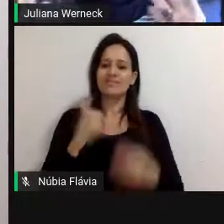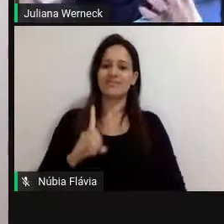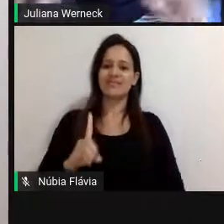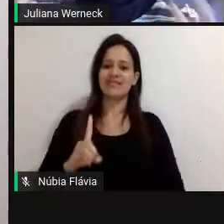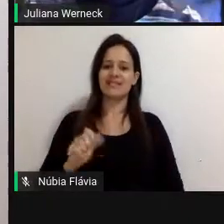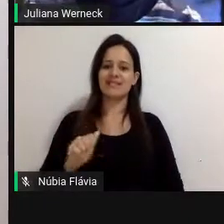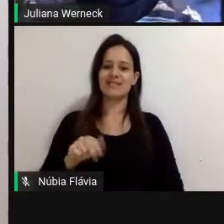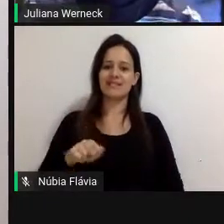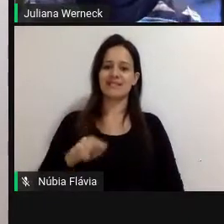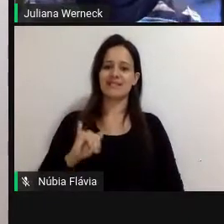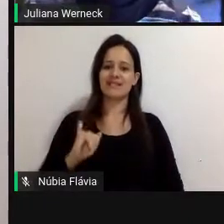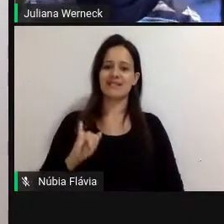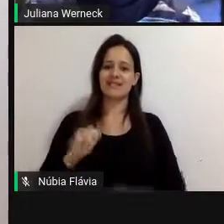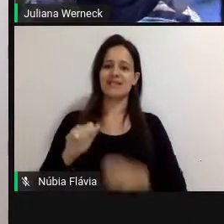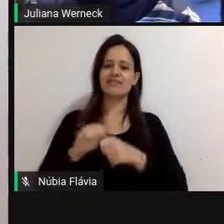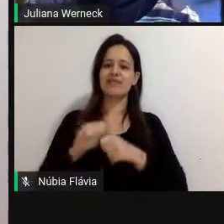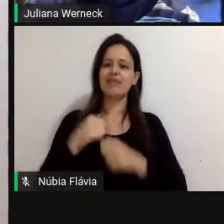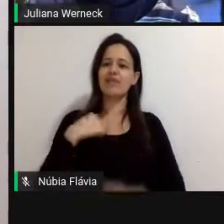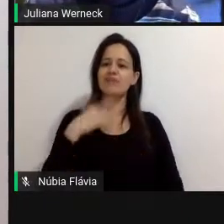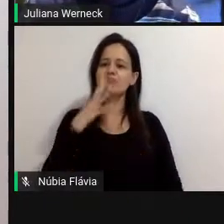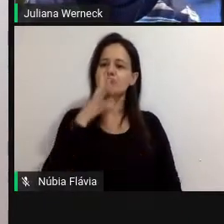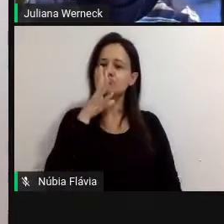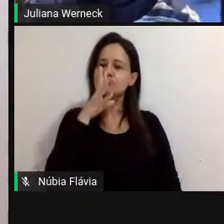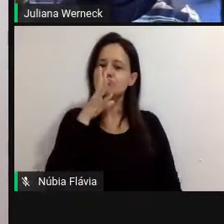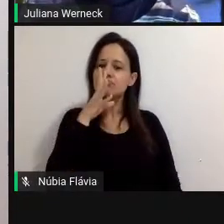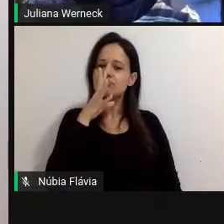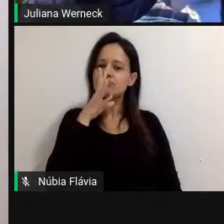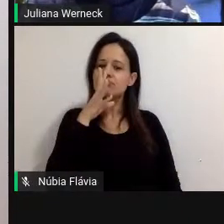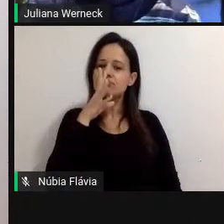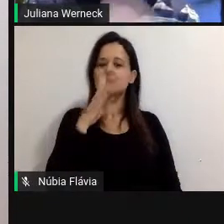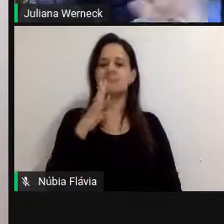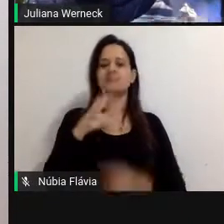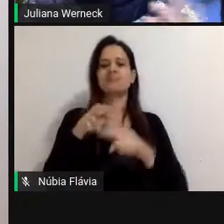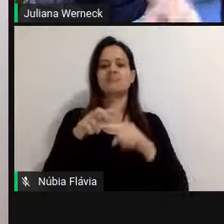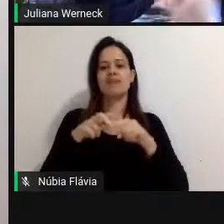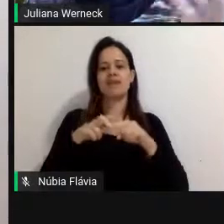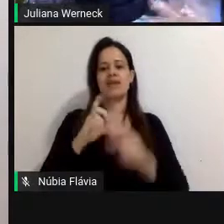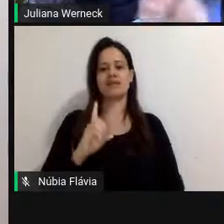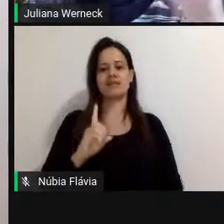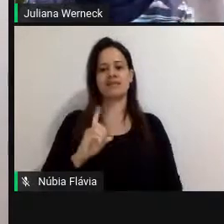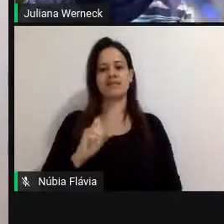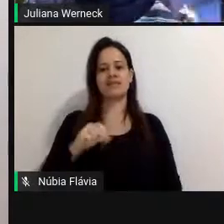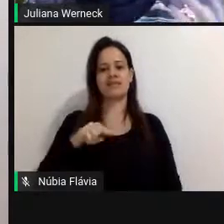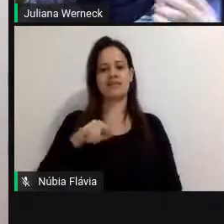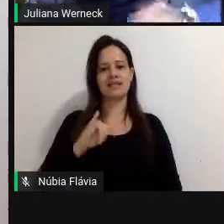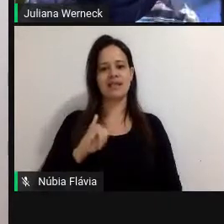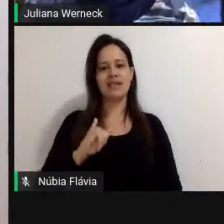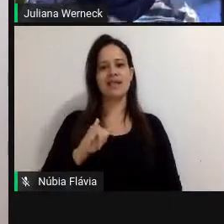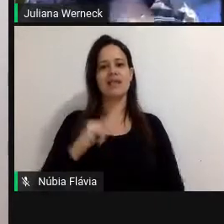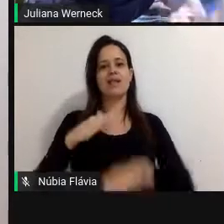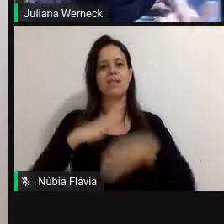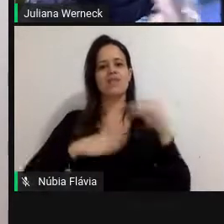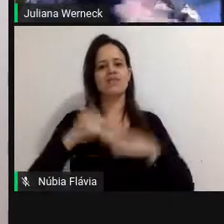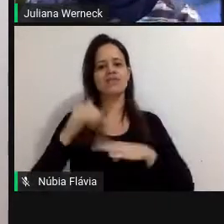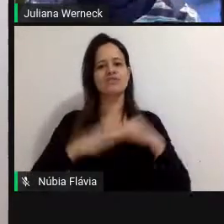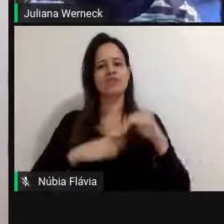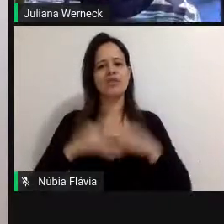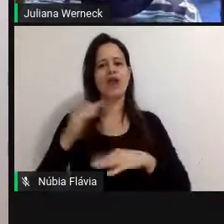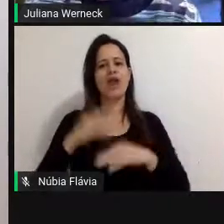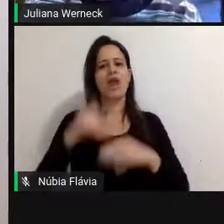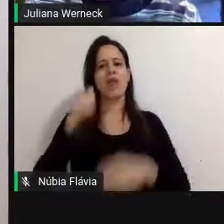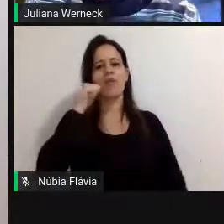nutrir uma grande admiração por essa profissional, mulher, jovem,